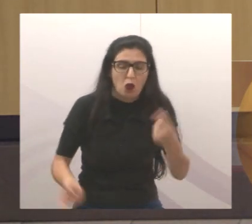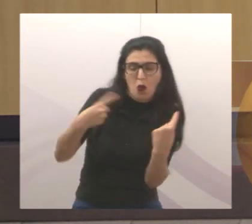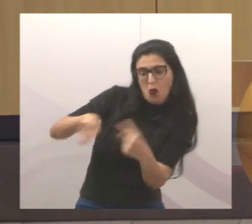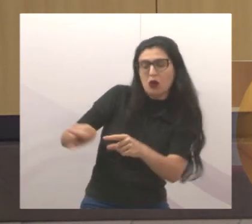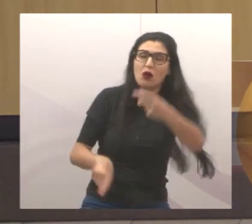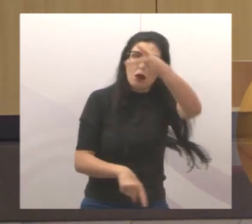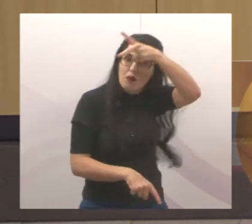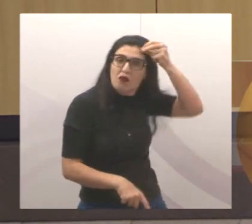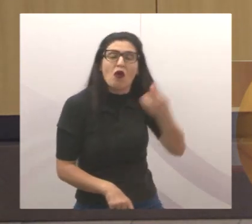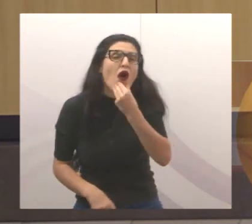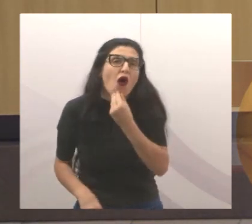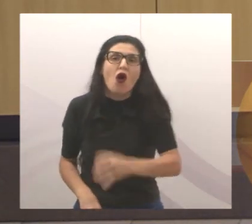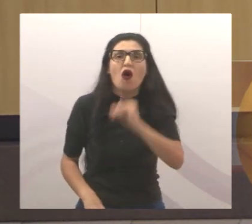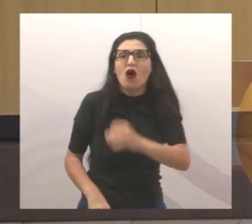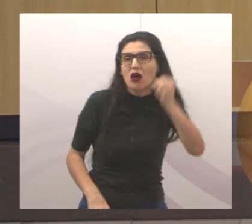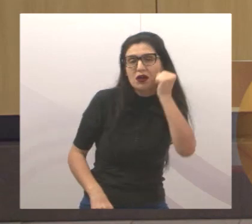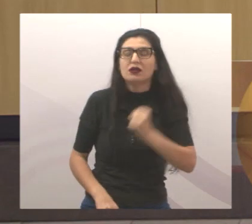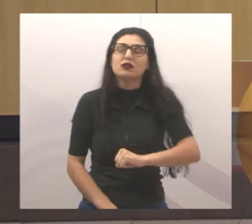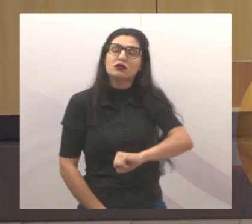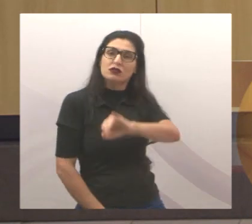senhor Isaías José de Santana.